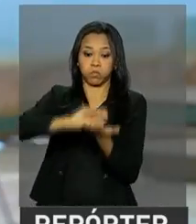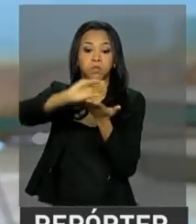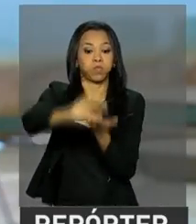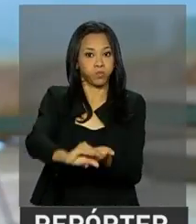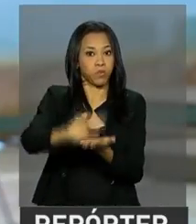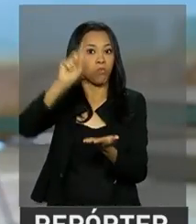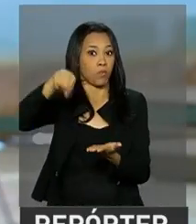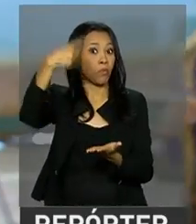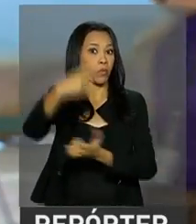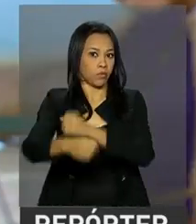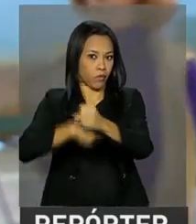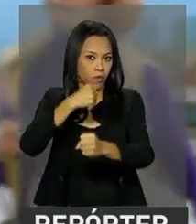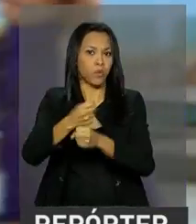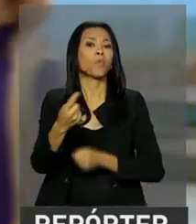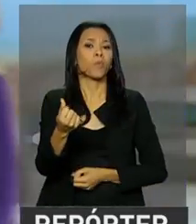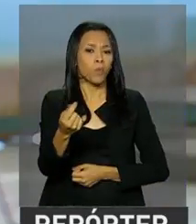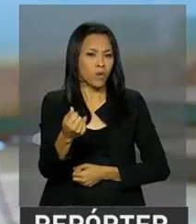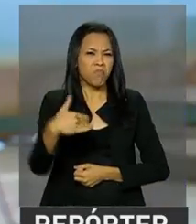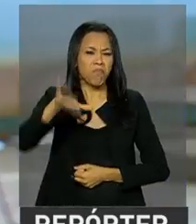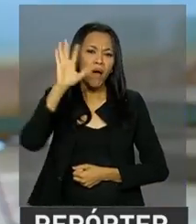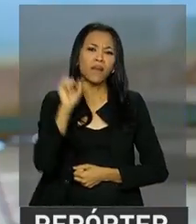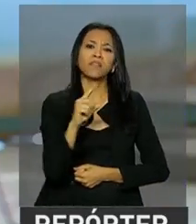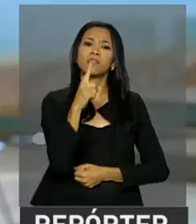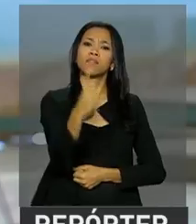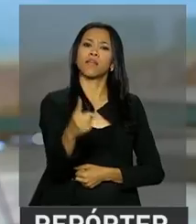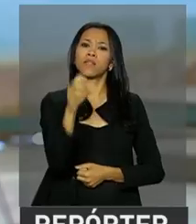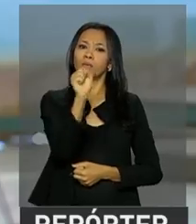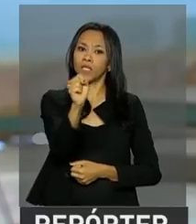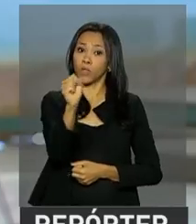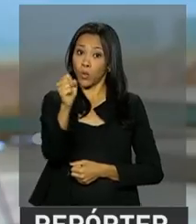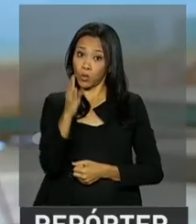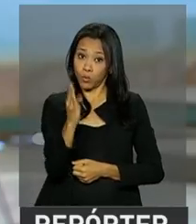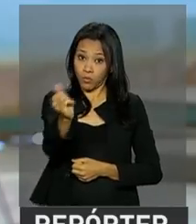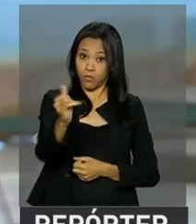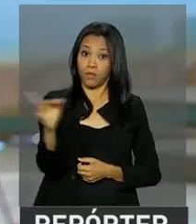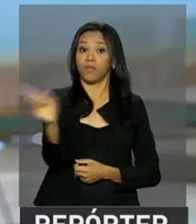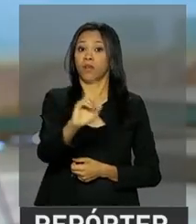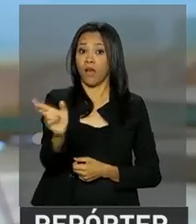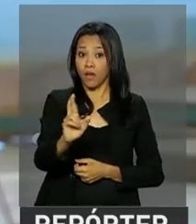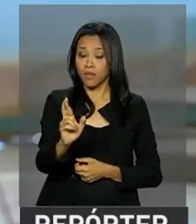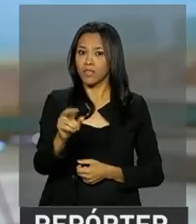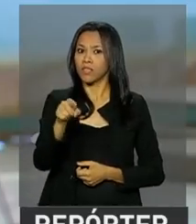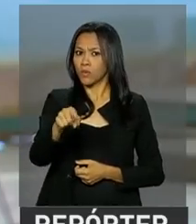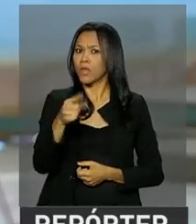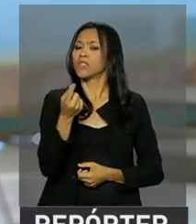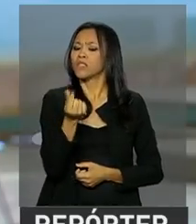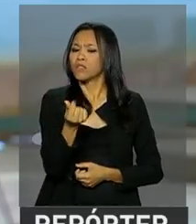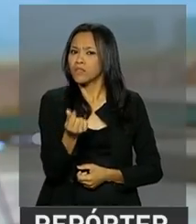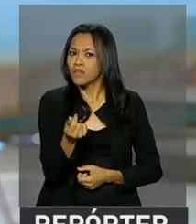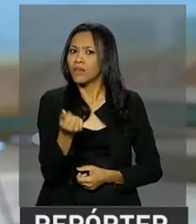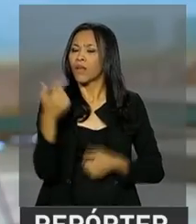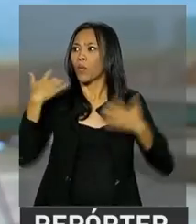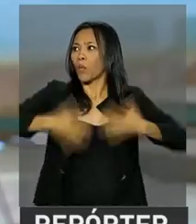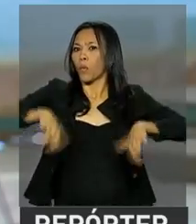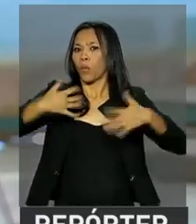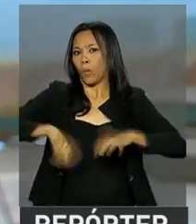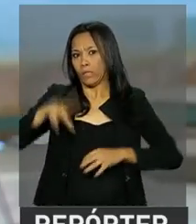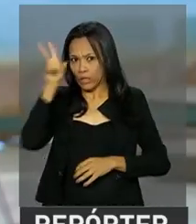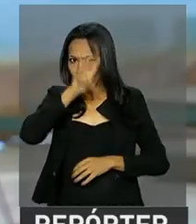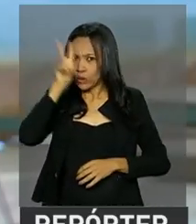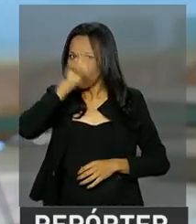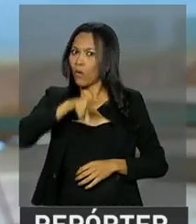para o próximo ano vai ser de mais de 188 bilhões de reais. Um recurso histórico, é um